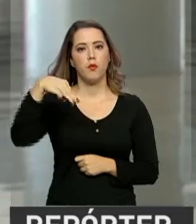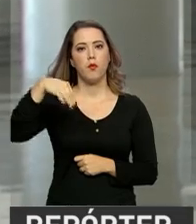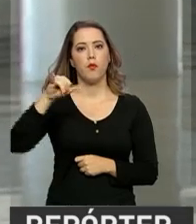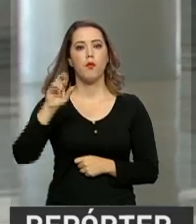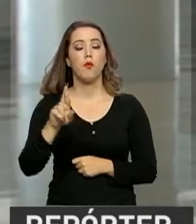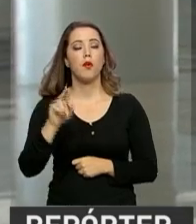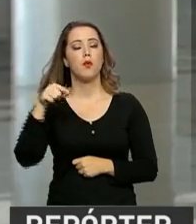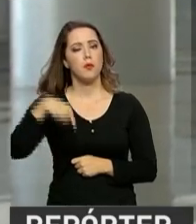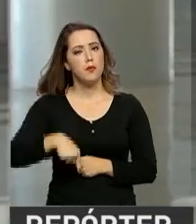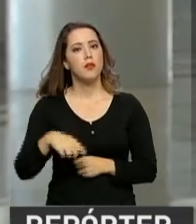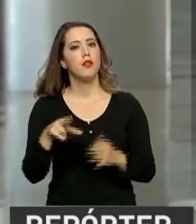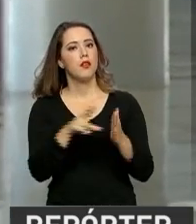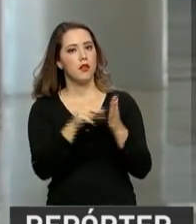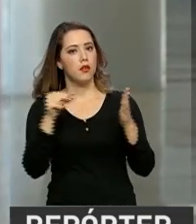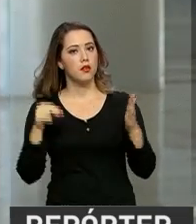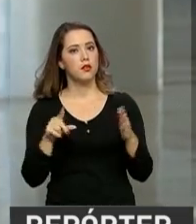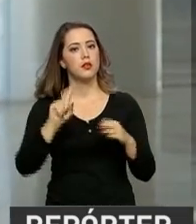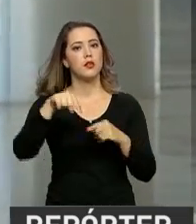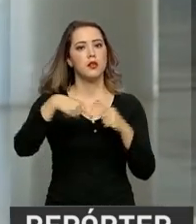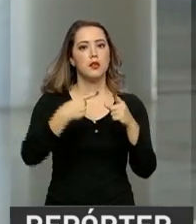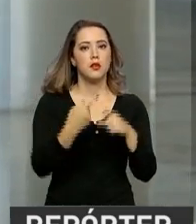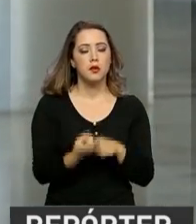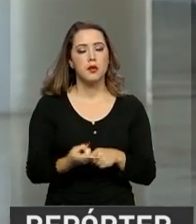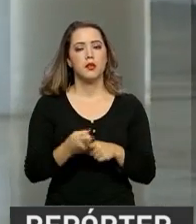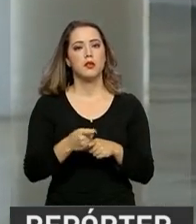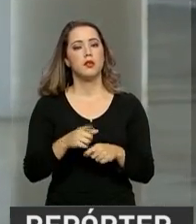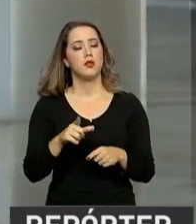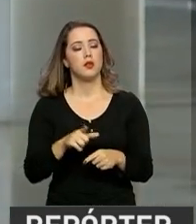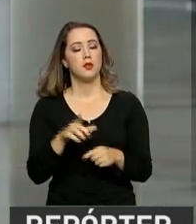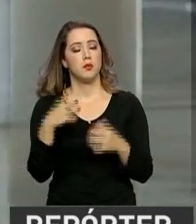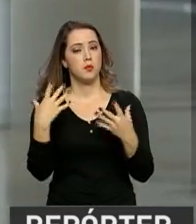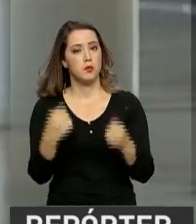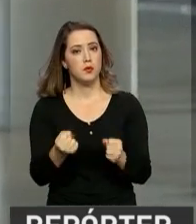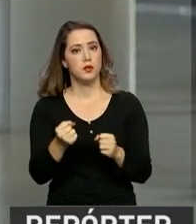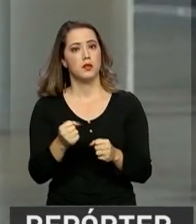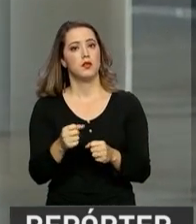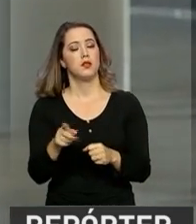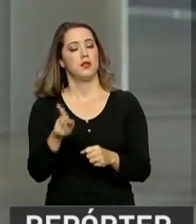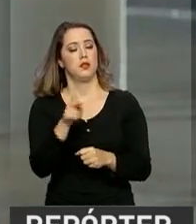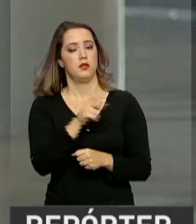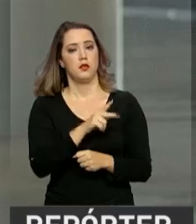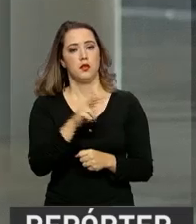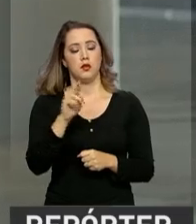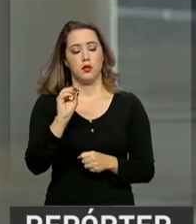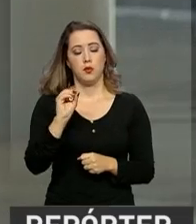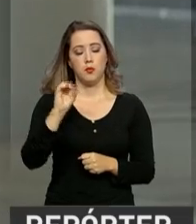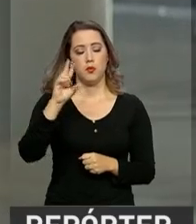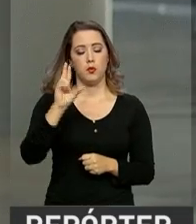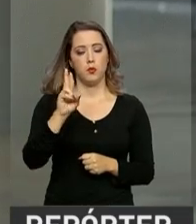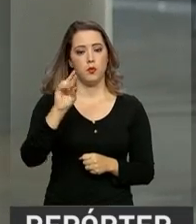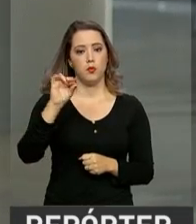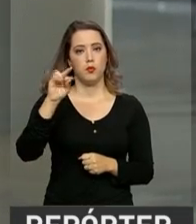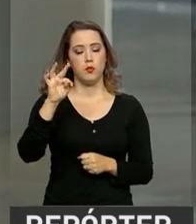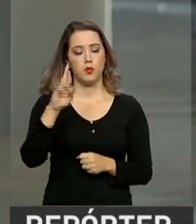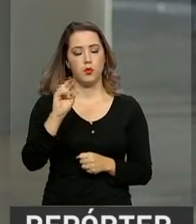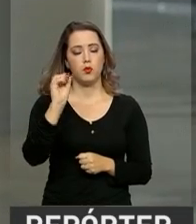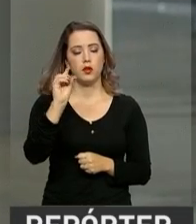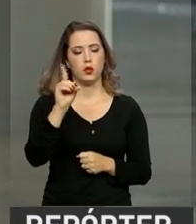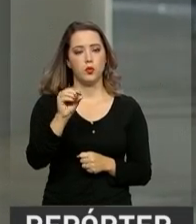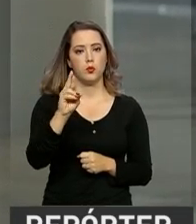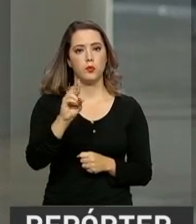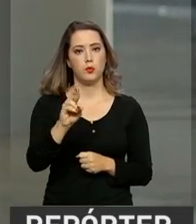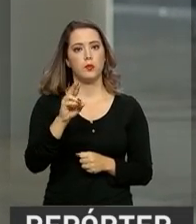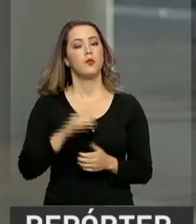500 da tarde Michel tem recebe Rodrigo janou procurador-geral da república e olha Jaime hoje no Diário Oficial da